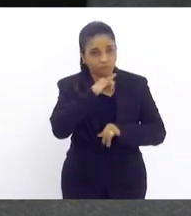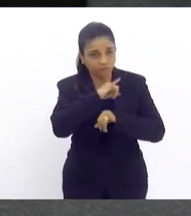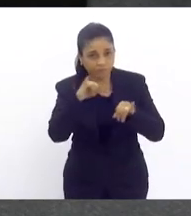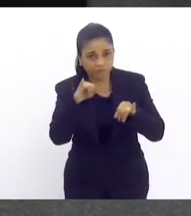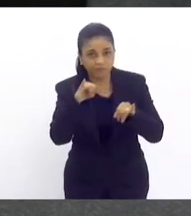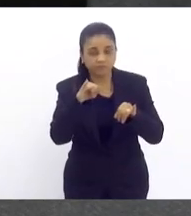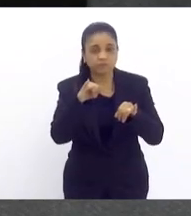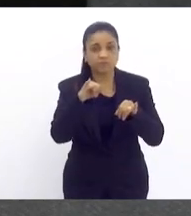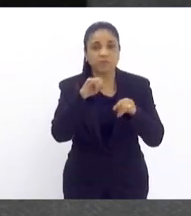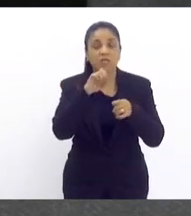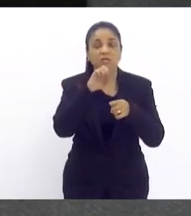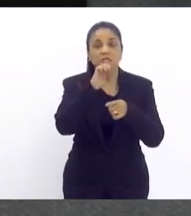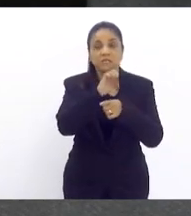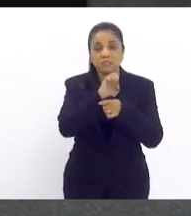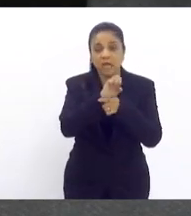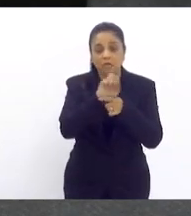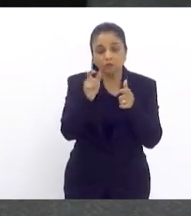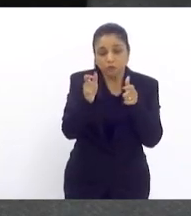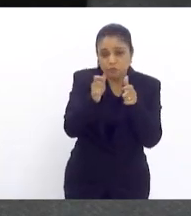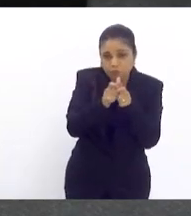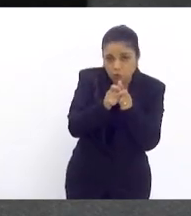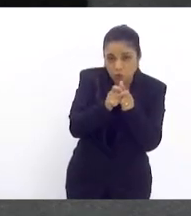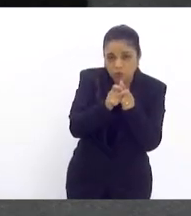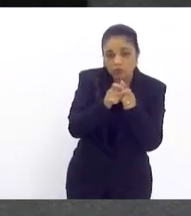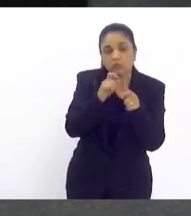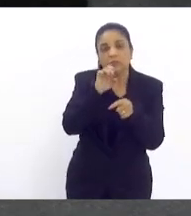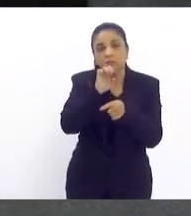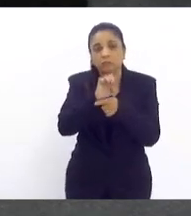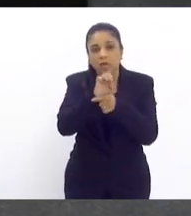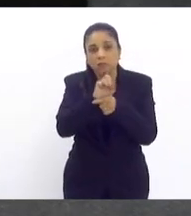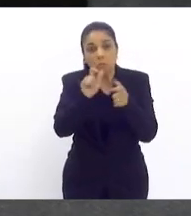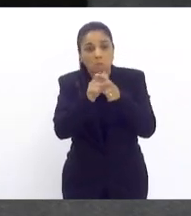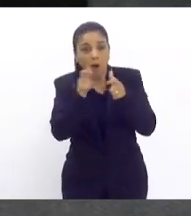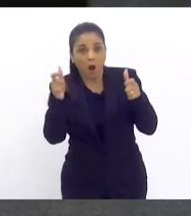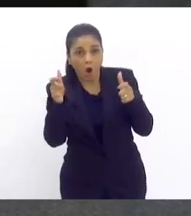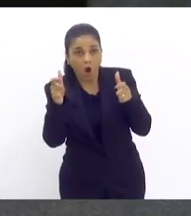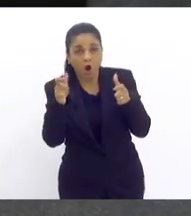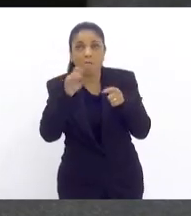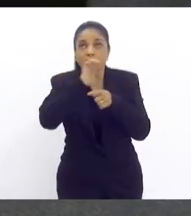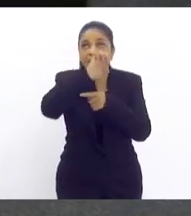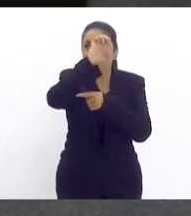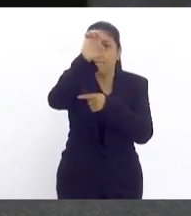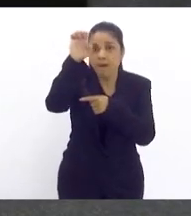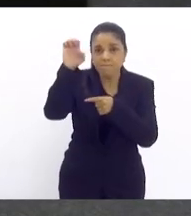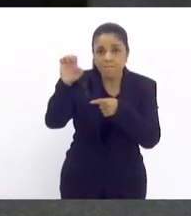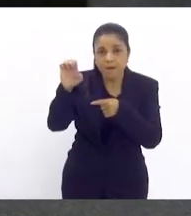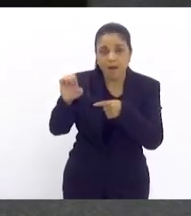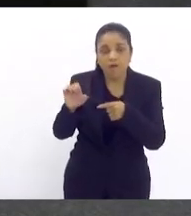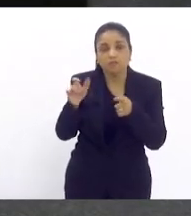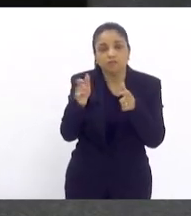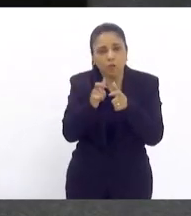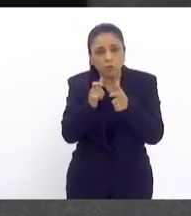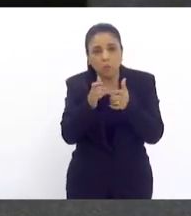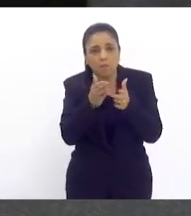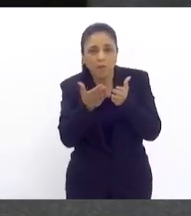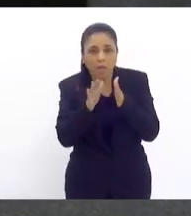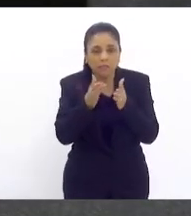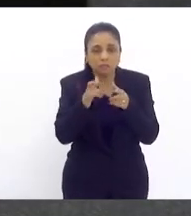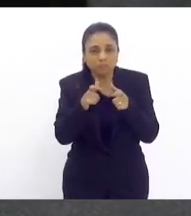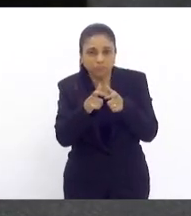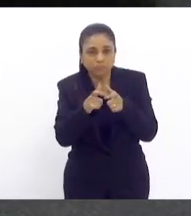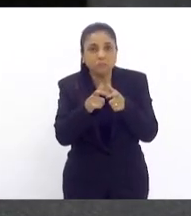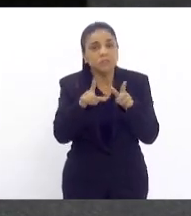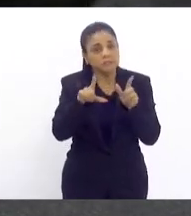estados menores estados maiores estados de tamanho médios que todos têm emendas